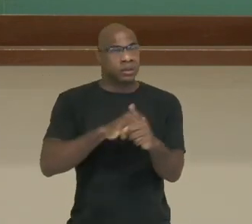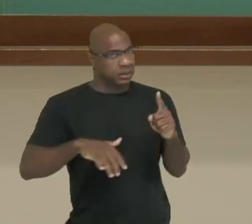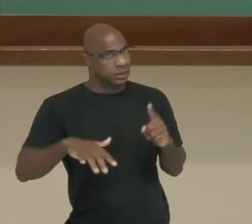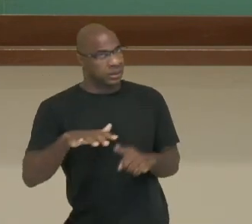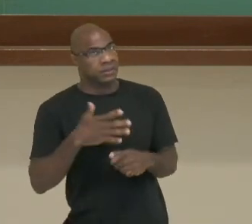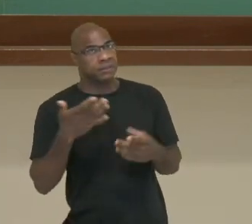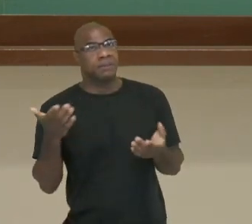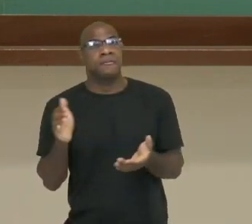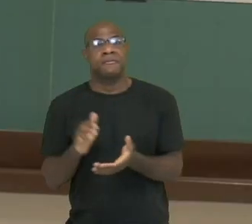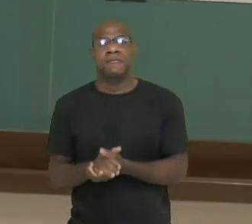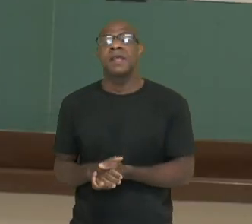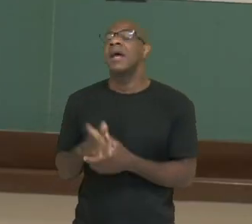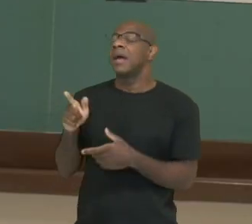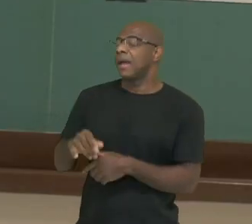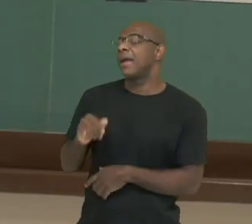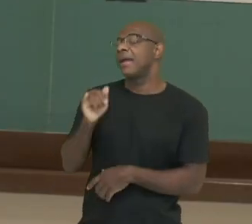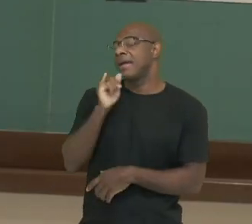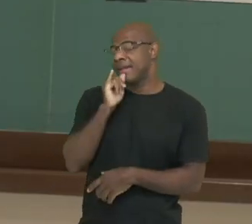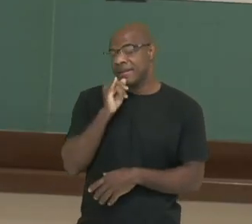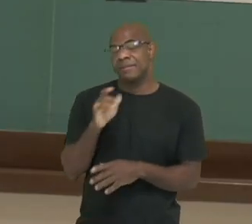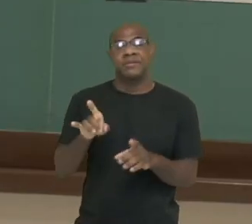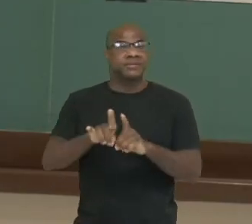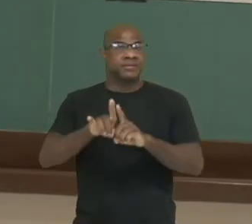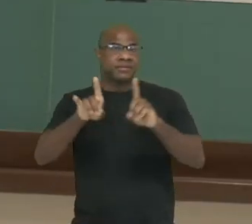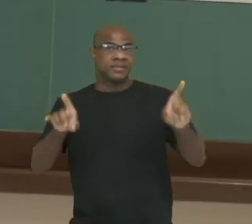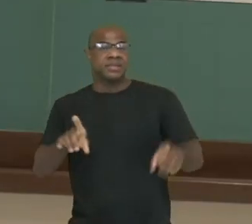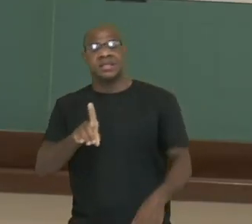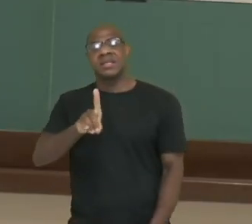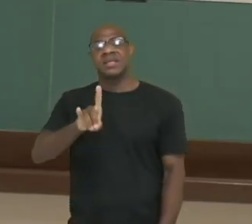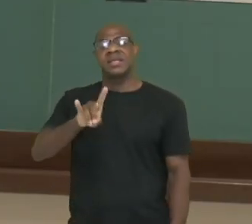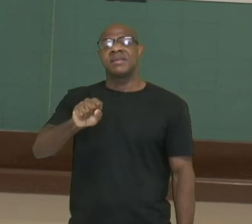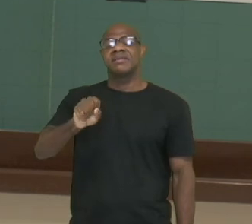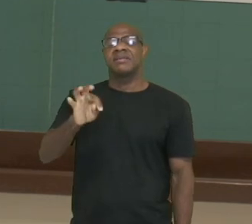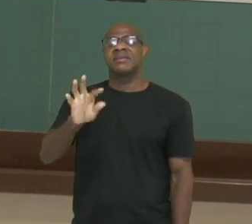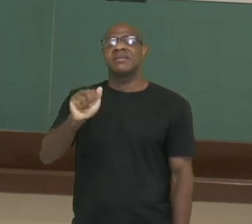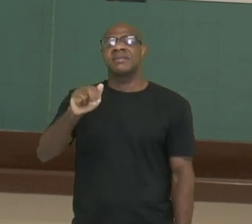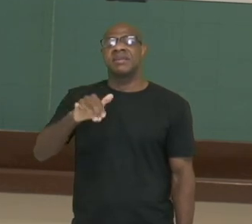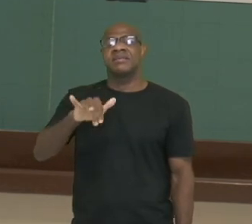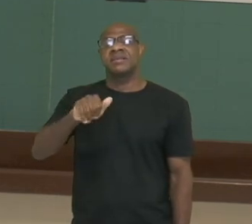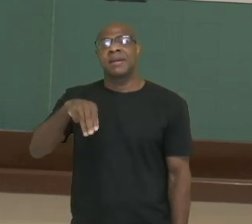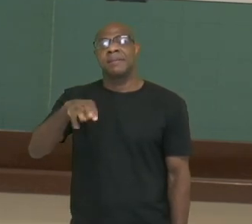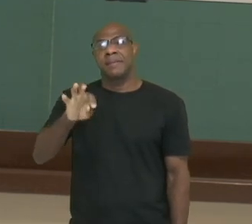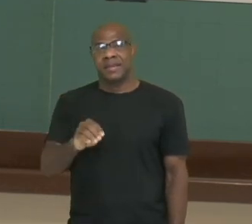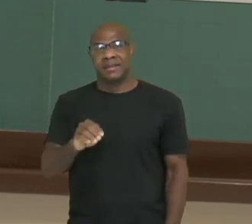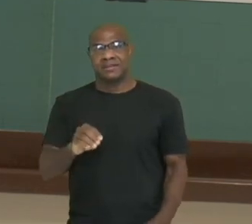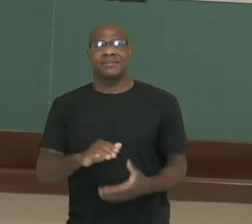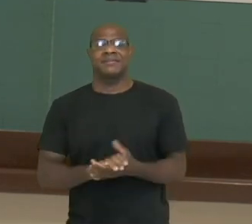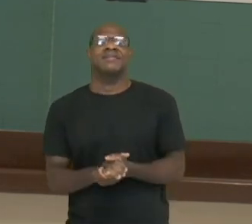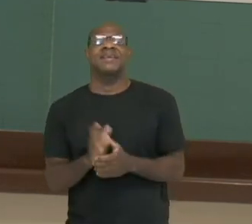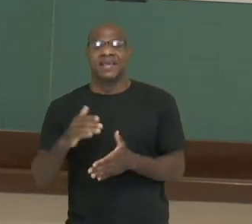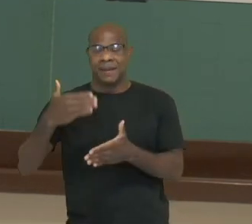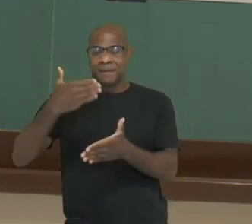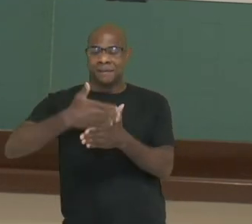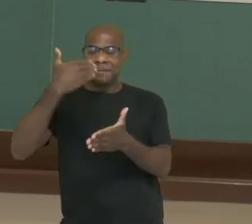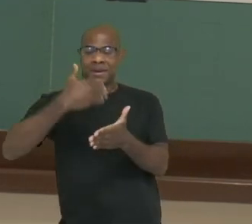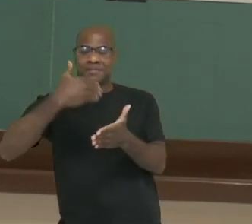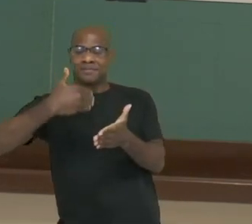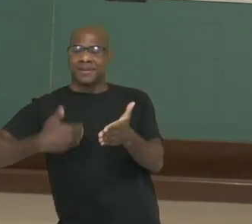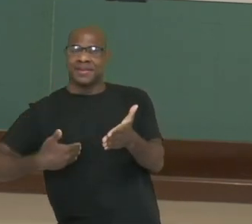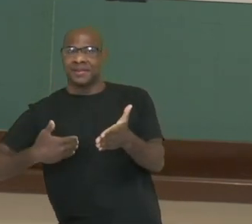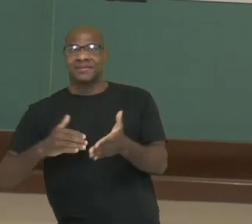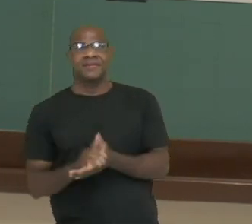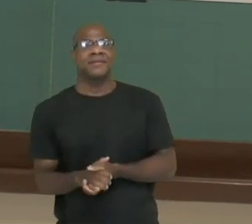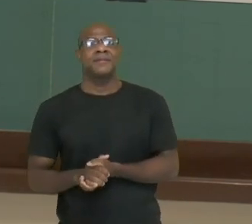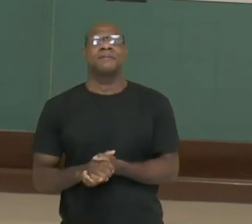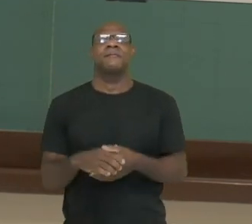Então, são exemplos aqui de distanciamento, dessa quebra aí da quarta parede, desse distanciamento, né, criado por Bertold